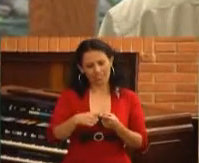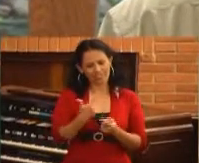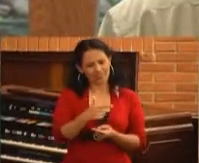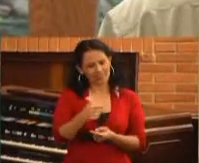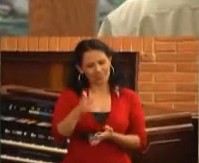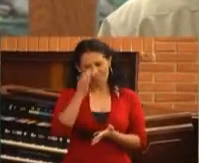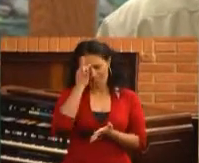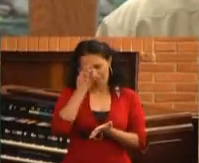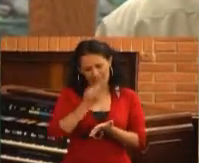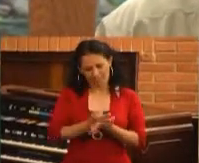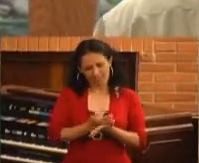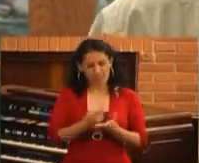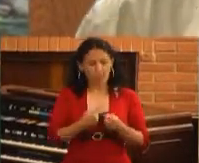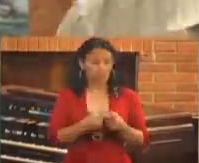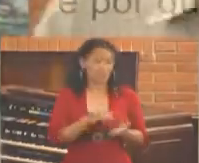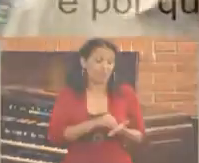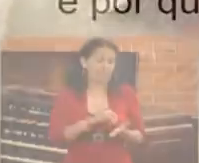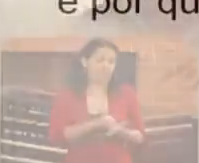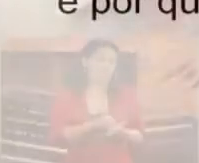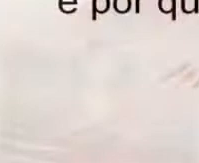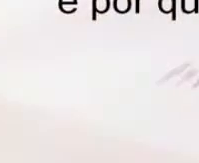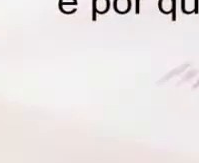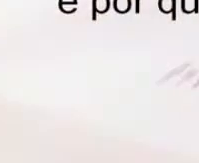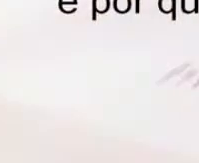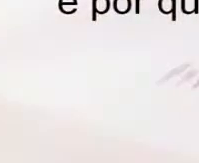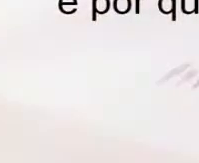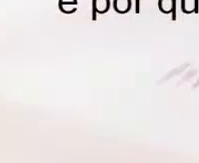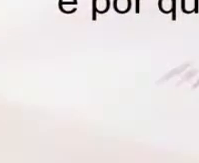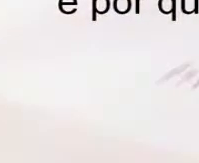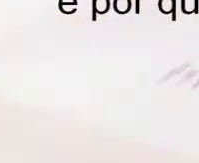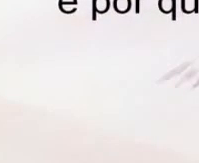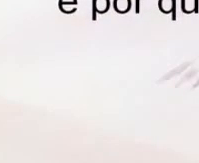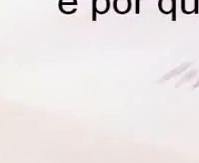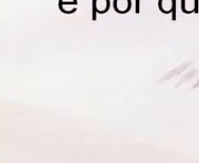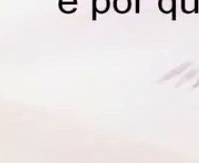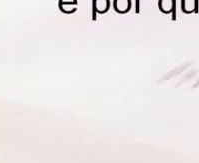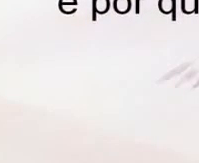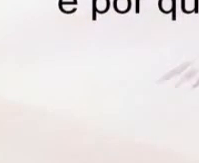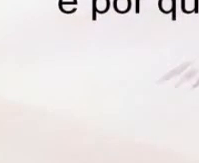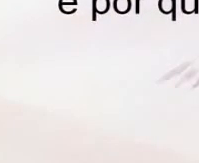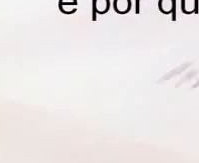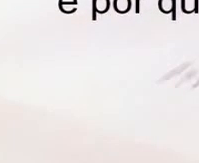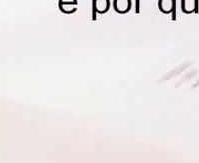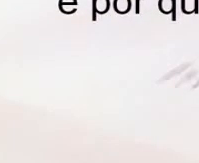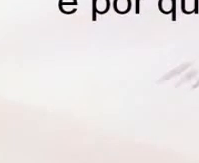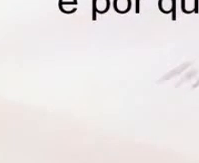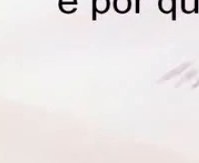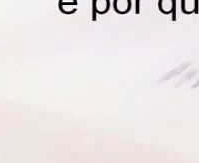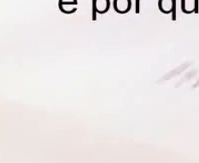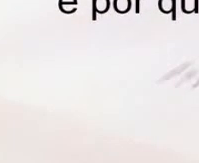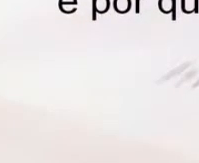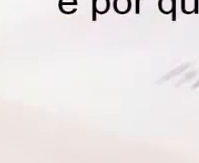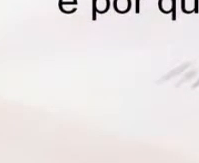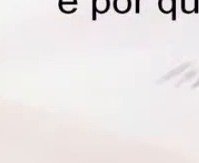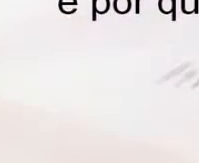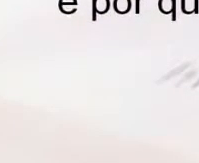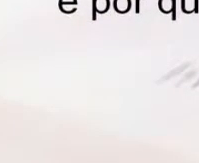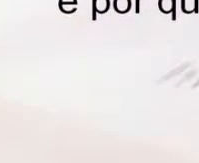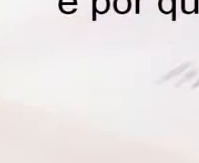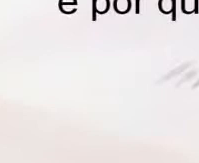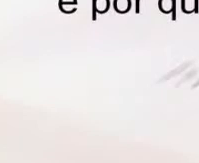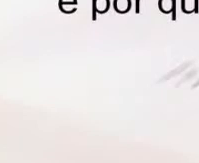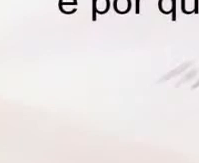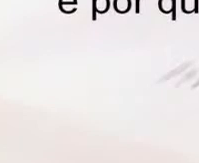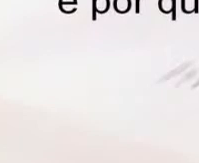versos de 1 a 3. Gostaria, pois, que soubesseis quão grande luta venho mantendo por